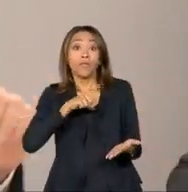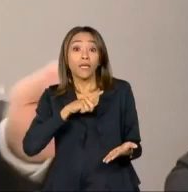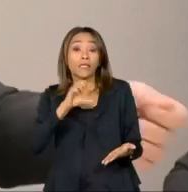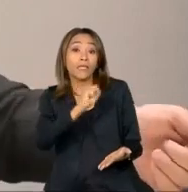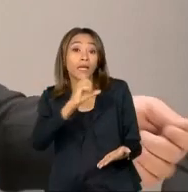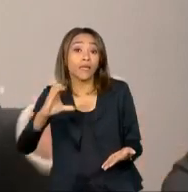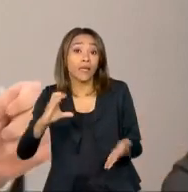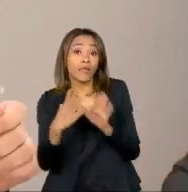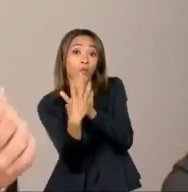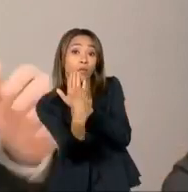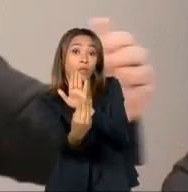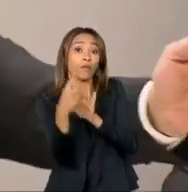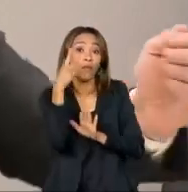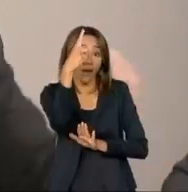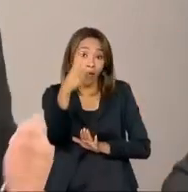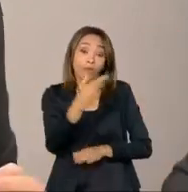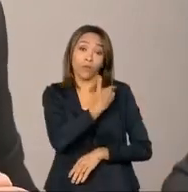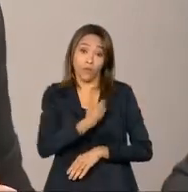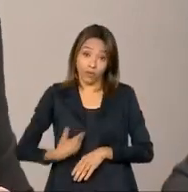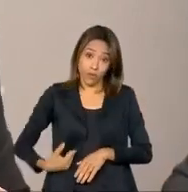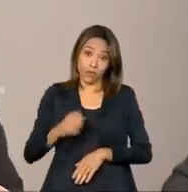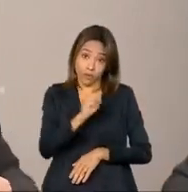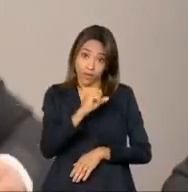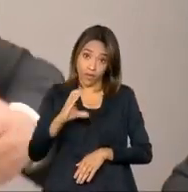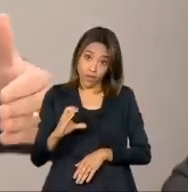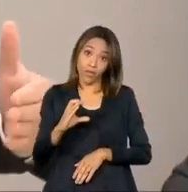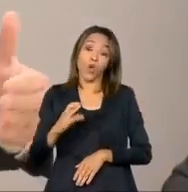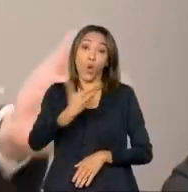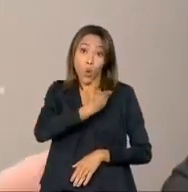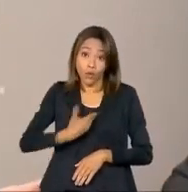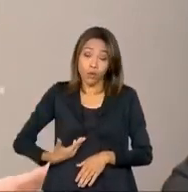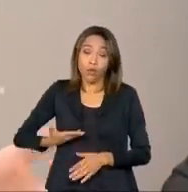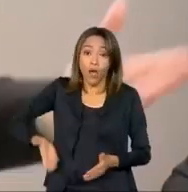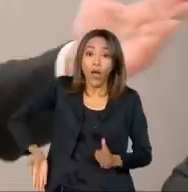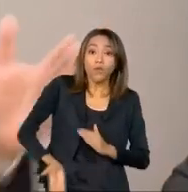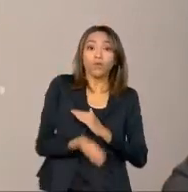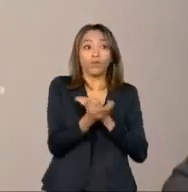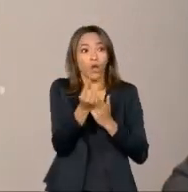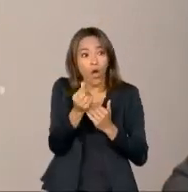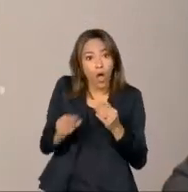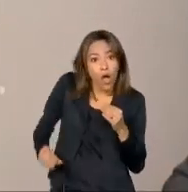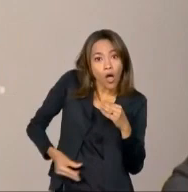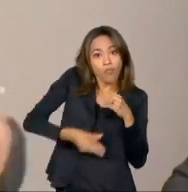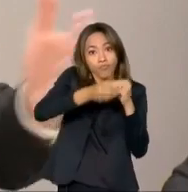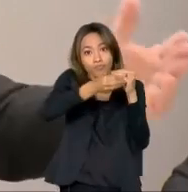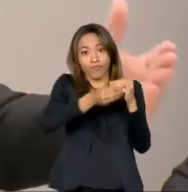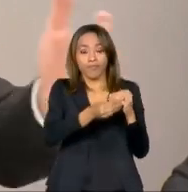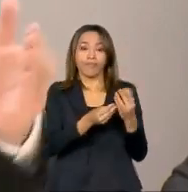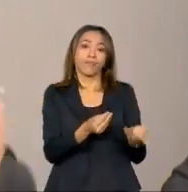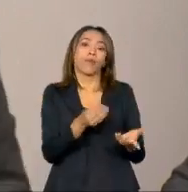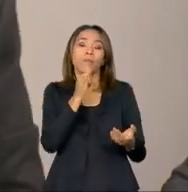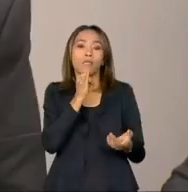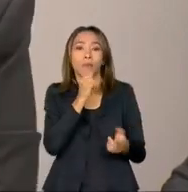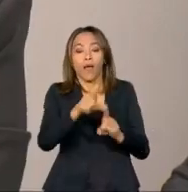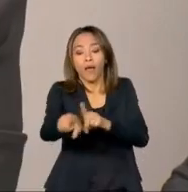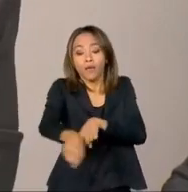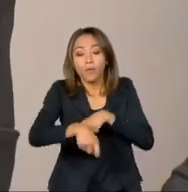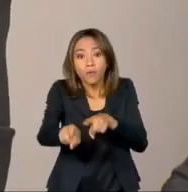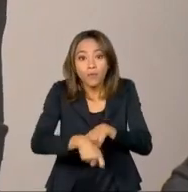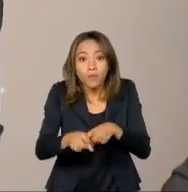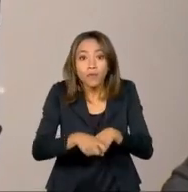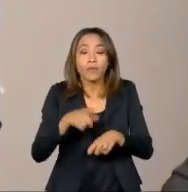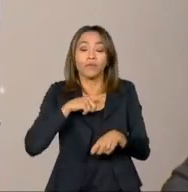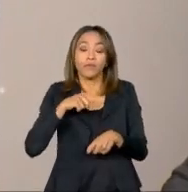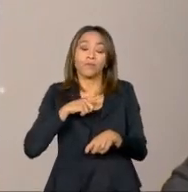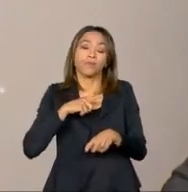e ajuda no subsídio para que o juro possa ser menor, ou até não ter juro, como é o caso da agricultura. Se a agricultura tem, por exemplo, o